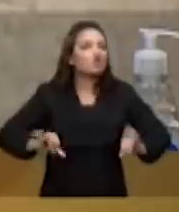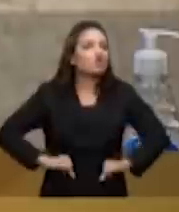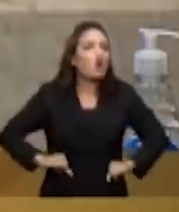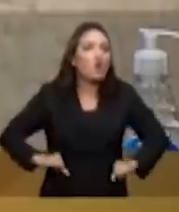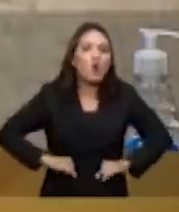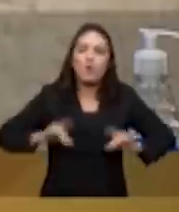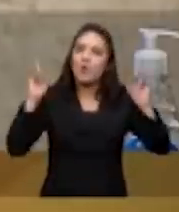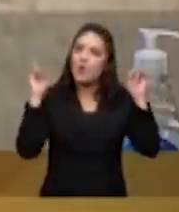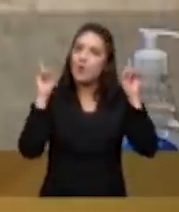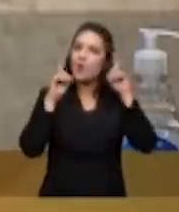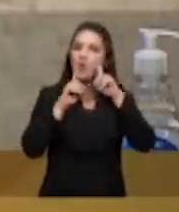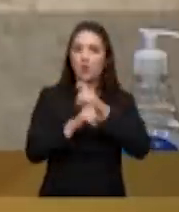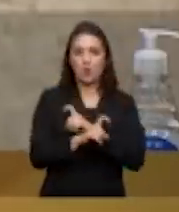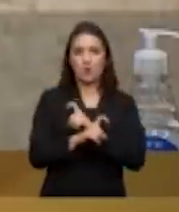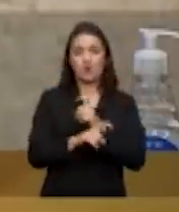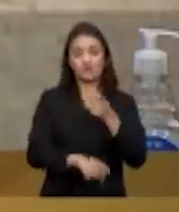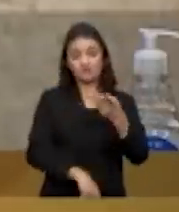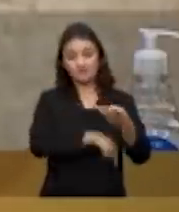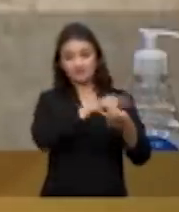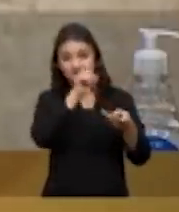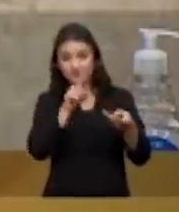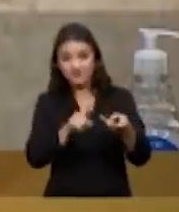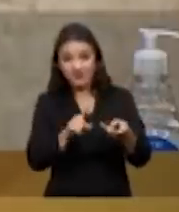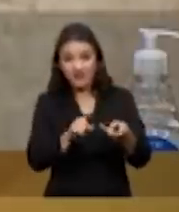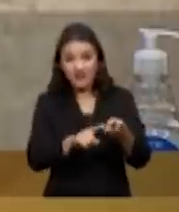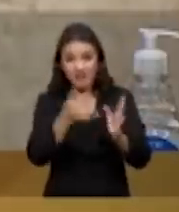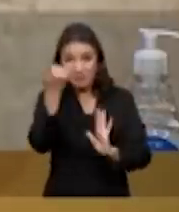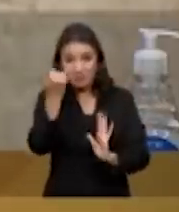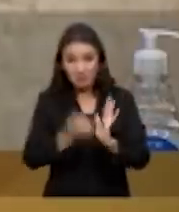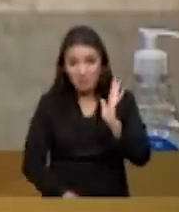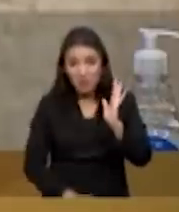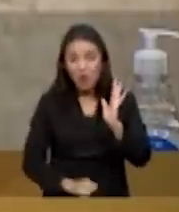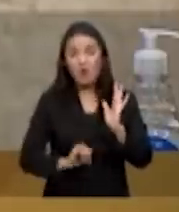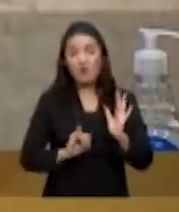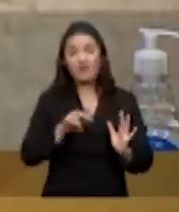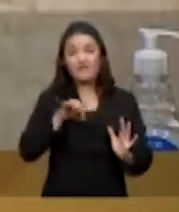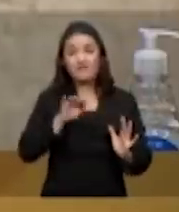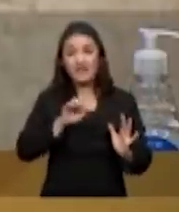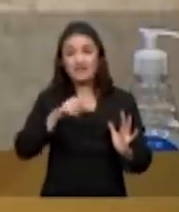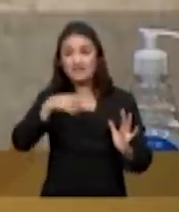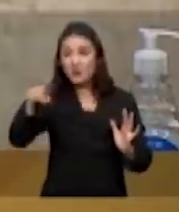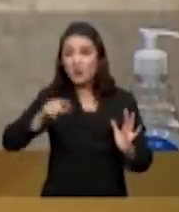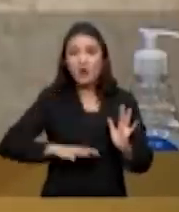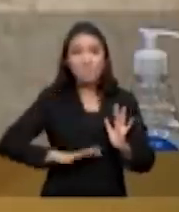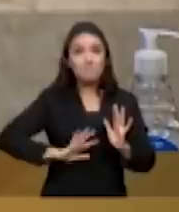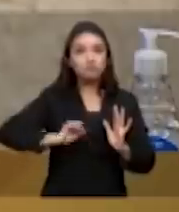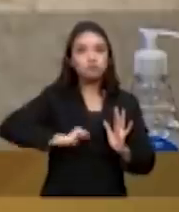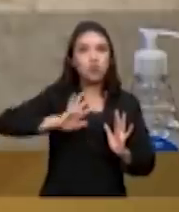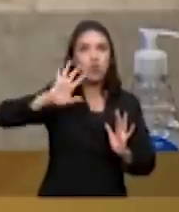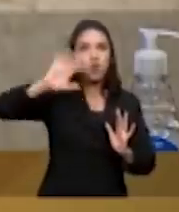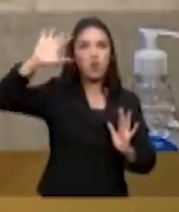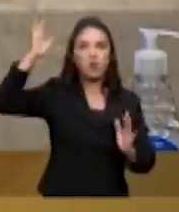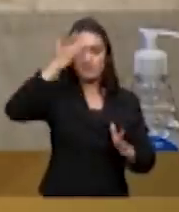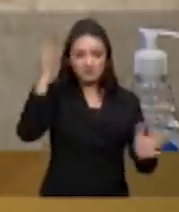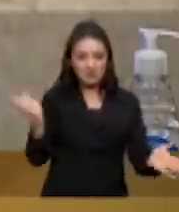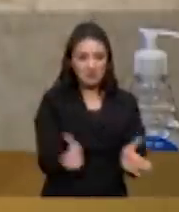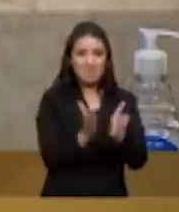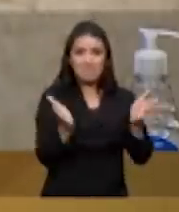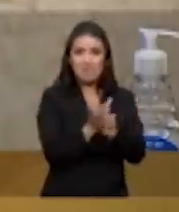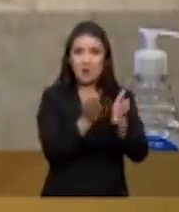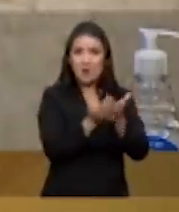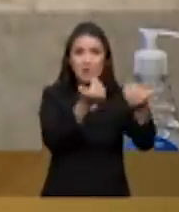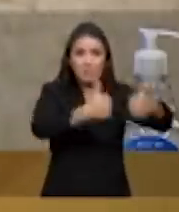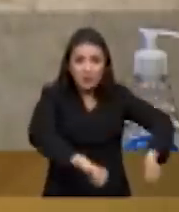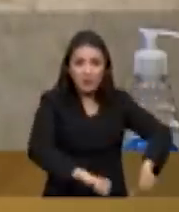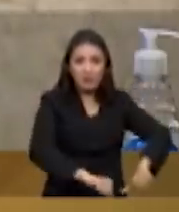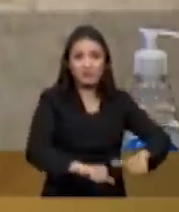biológica. Nos preocupar com a inflação que corrói a renda dos mais pobres e a